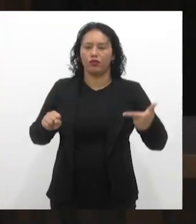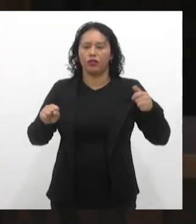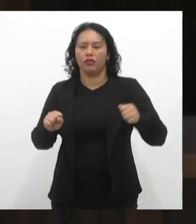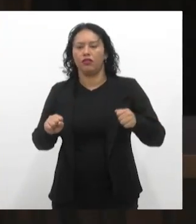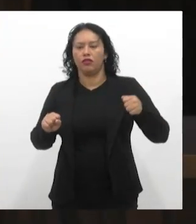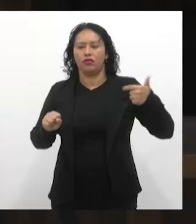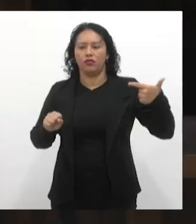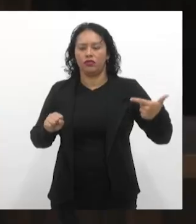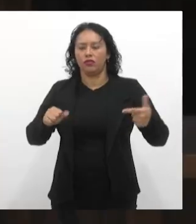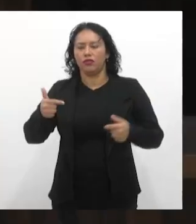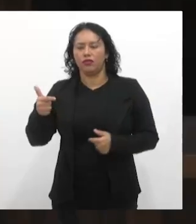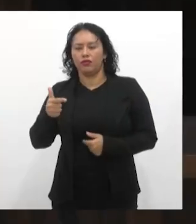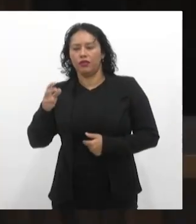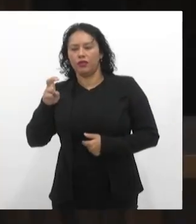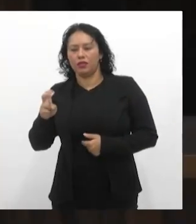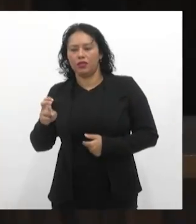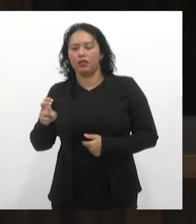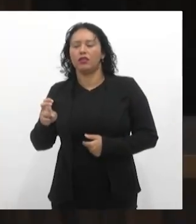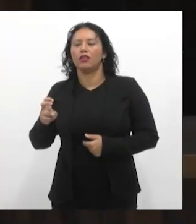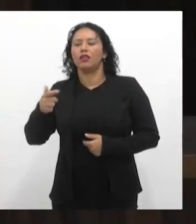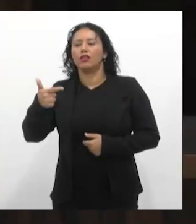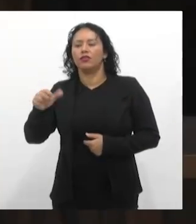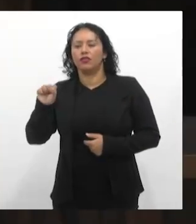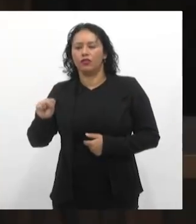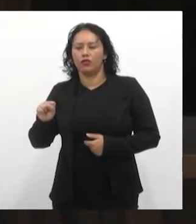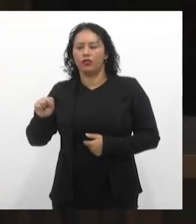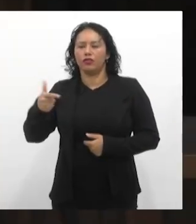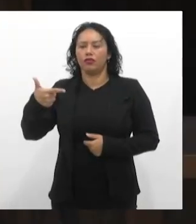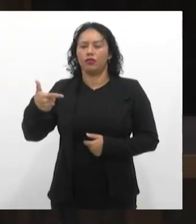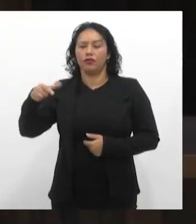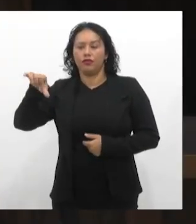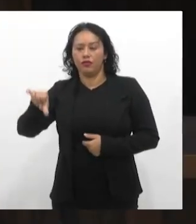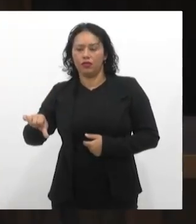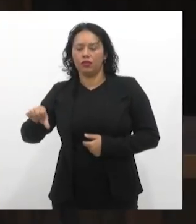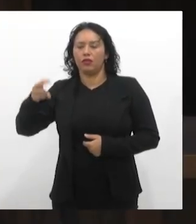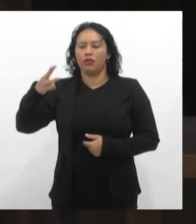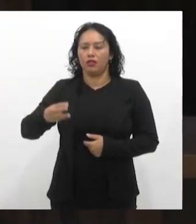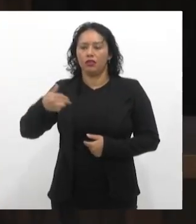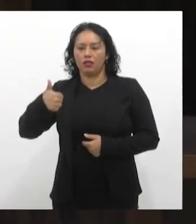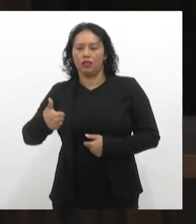22, 23, 24, 25, 26, 27, 28, 29, 30 e